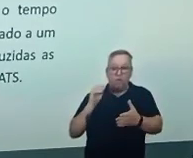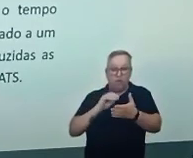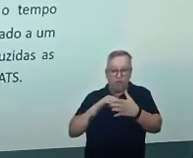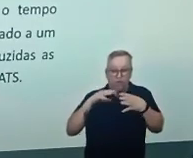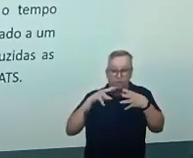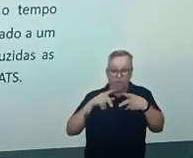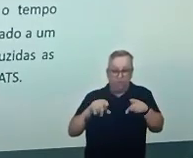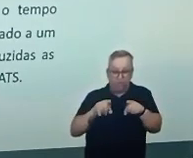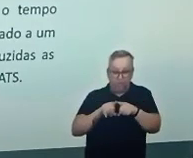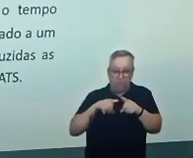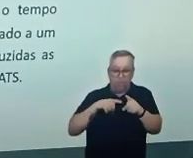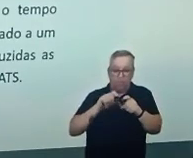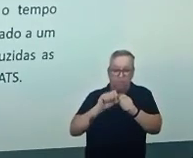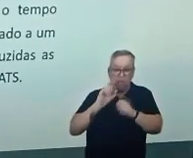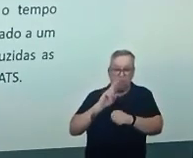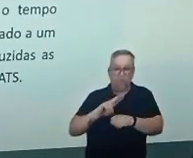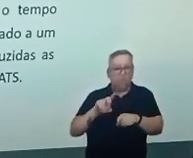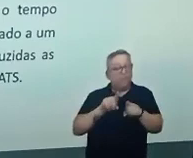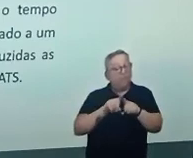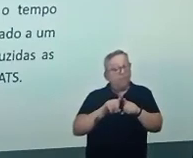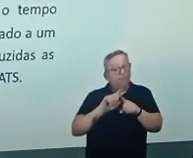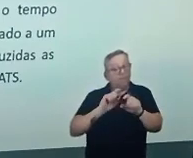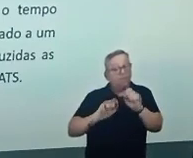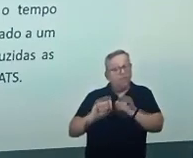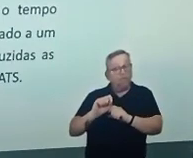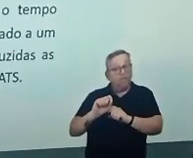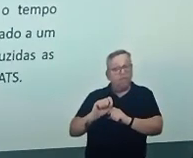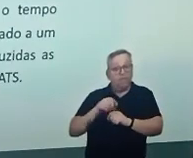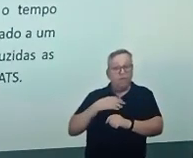que esteja sendo considerado